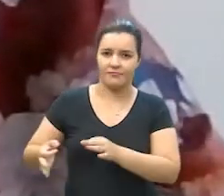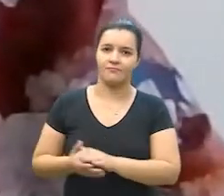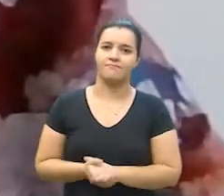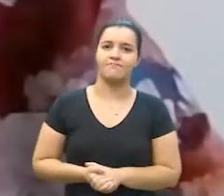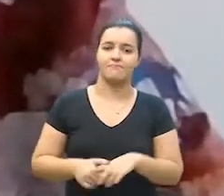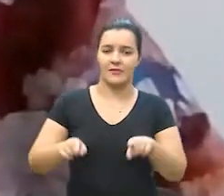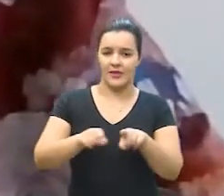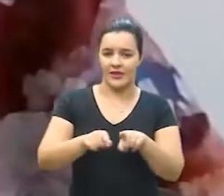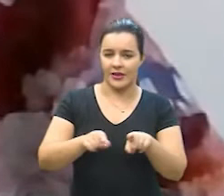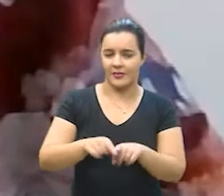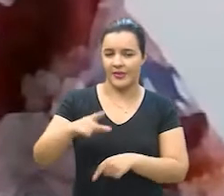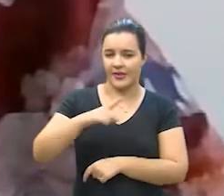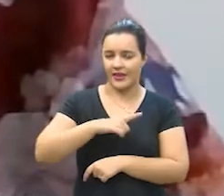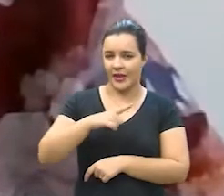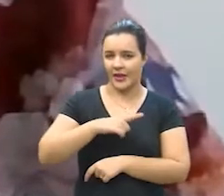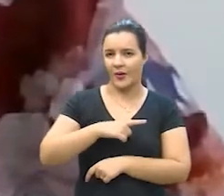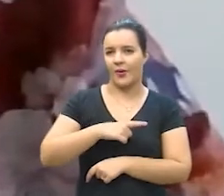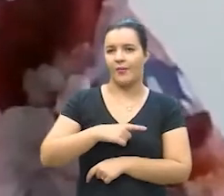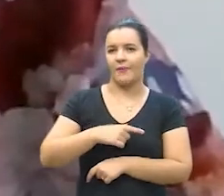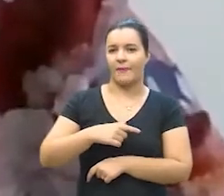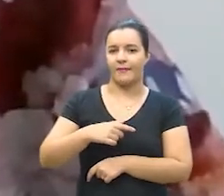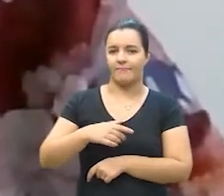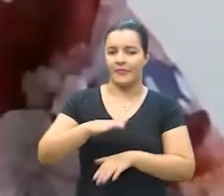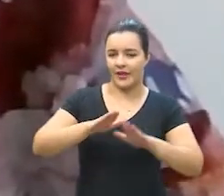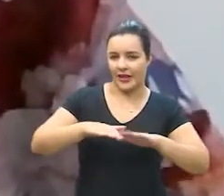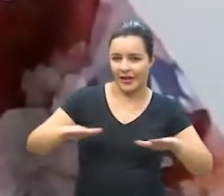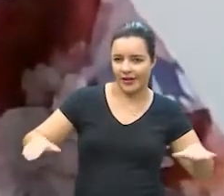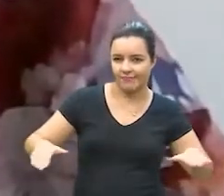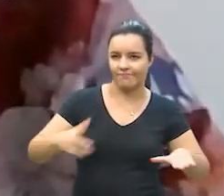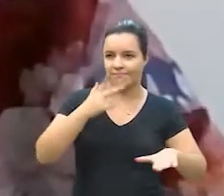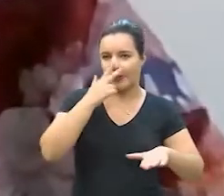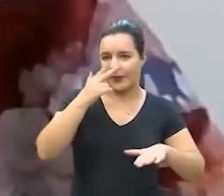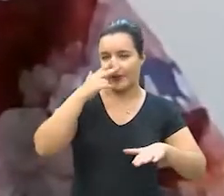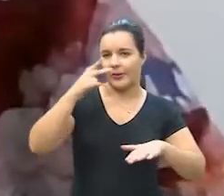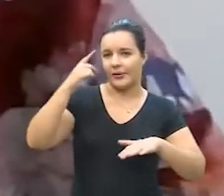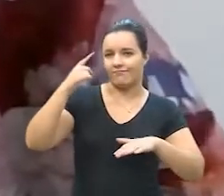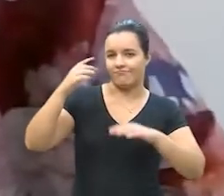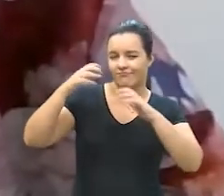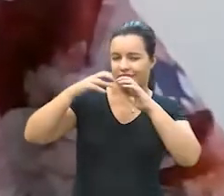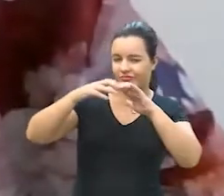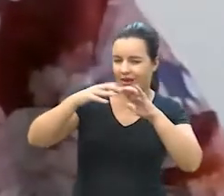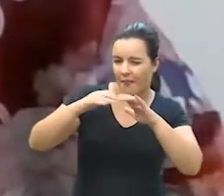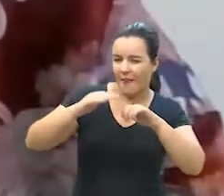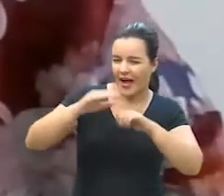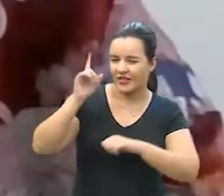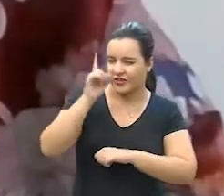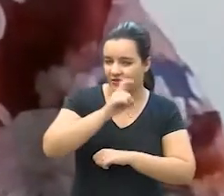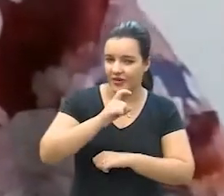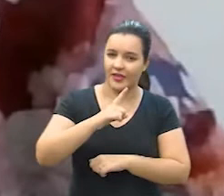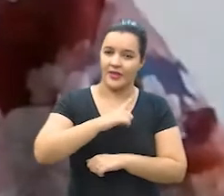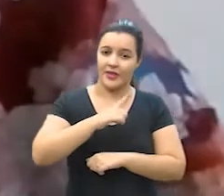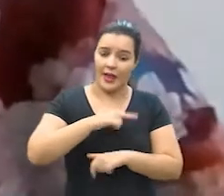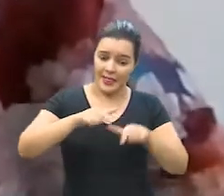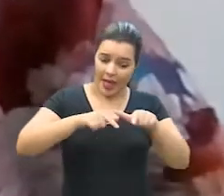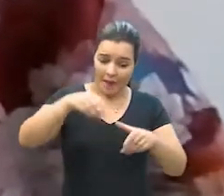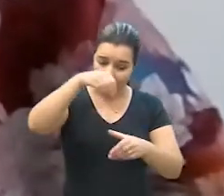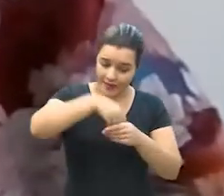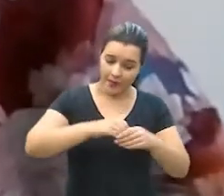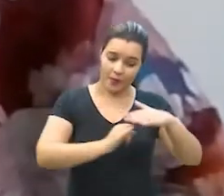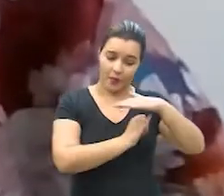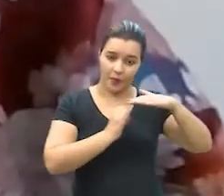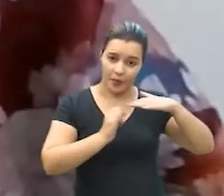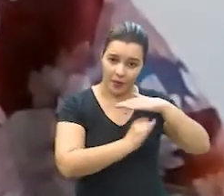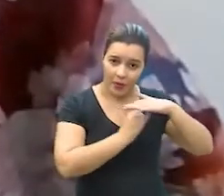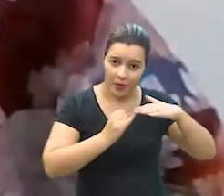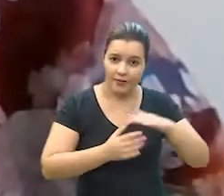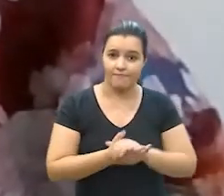tem aqueles que têm um comprometimento maior, que fazem trabalhos ocupacionais conosco. Nós